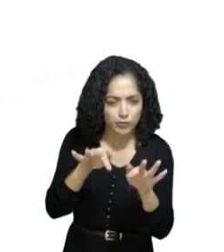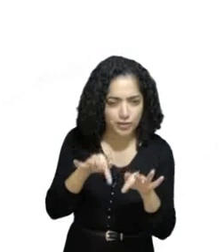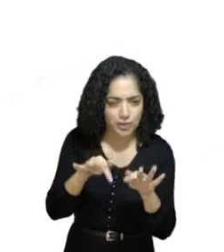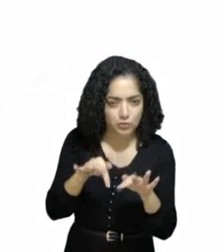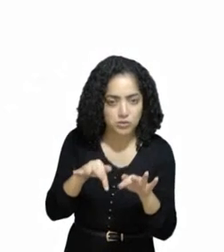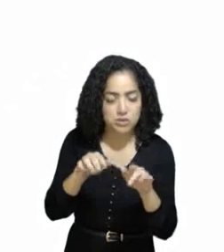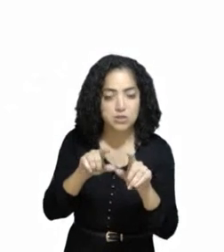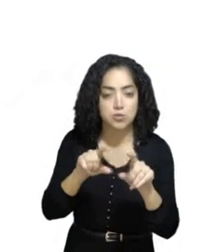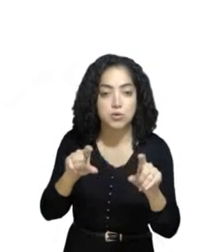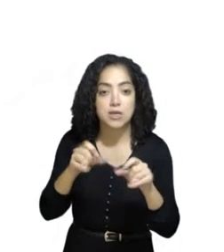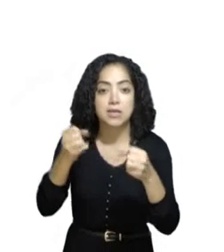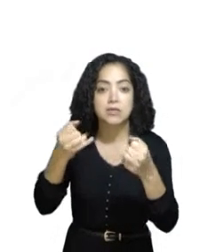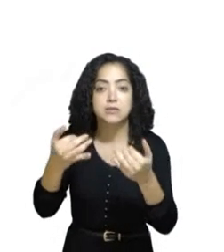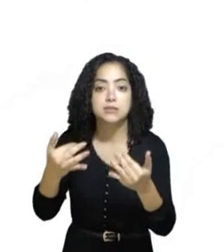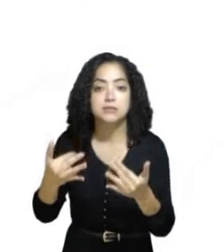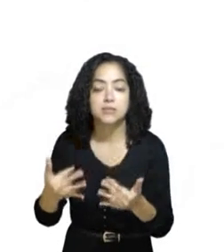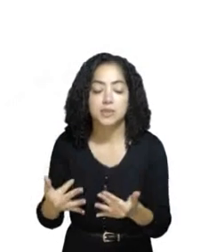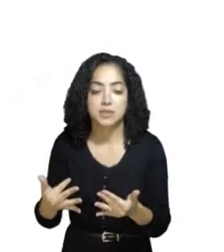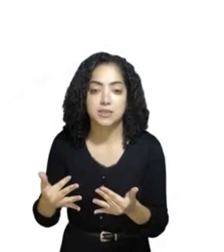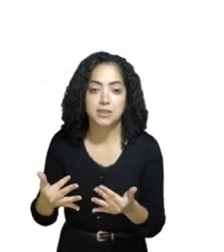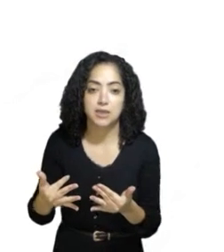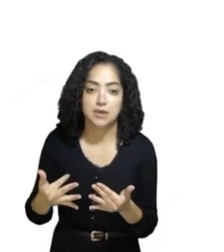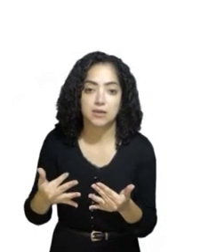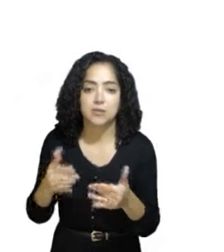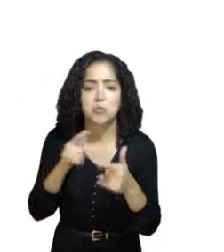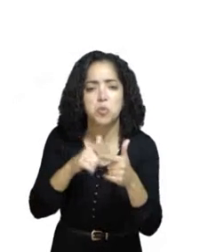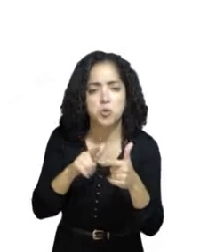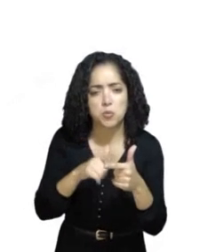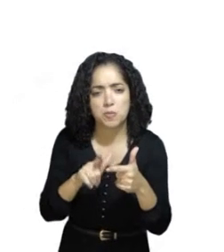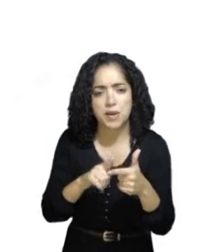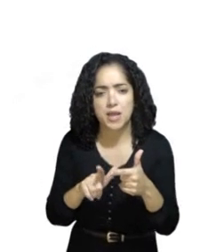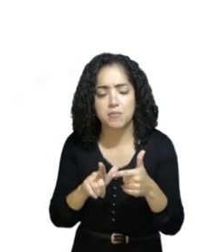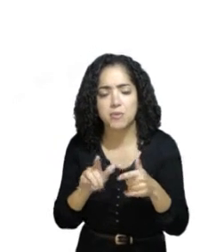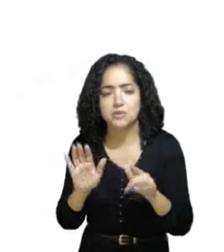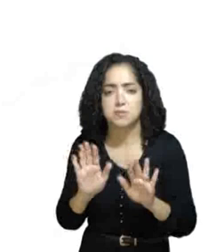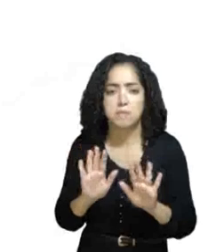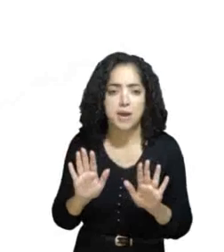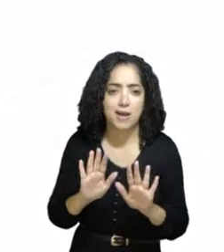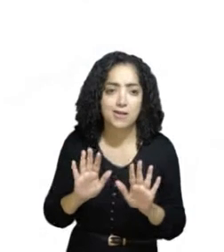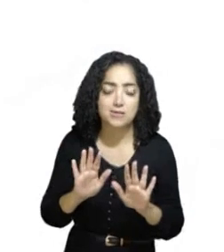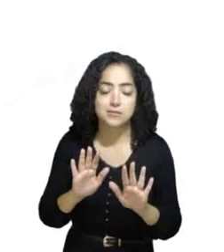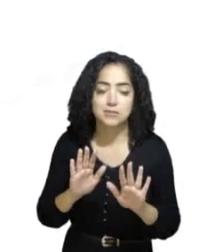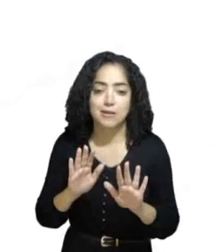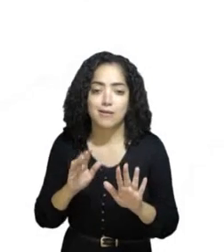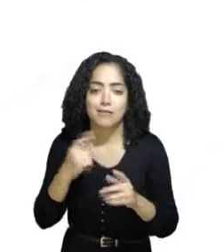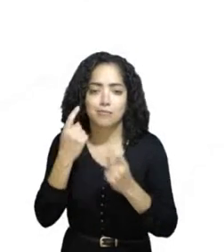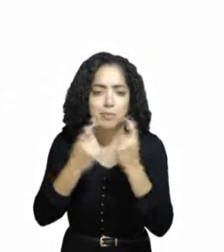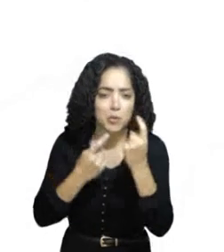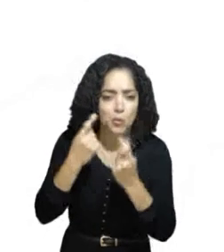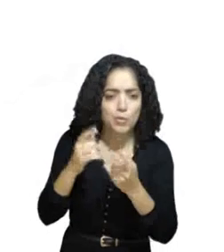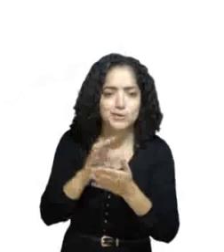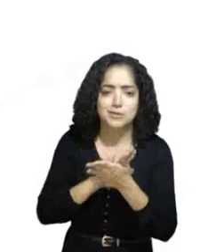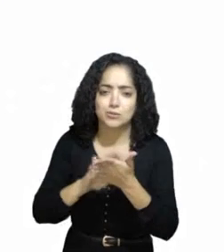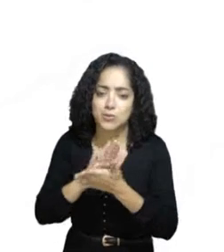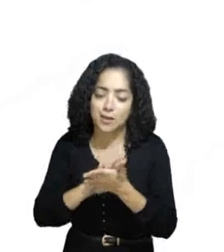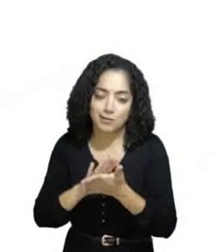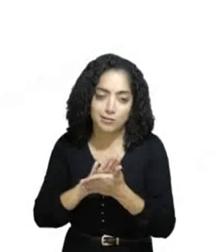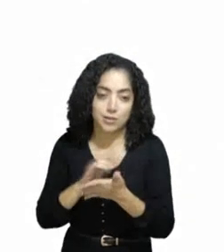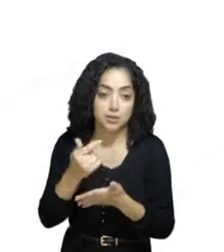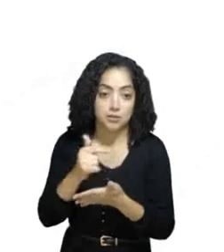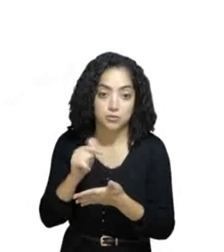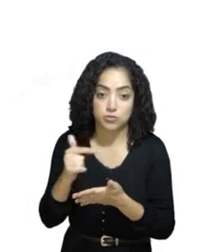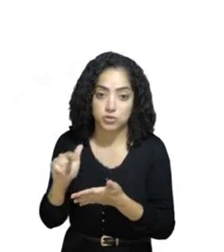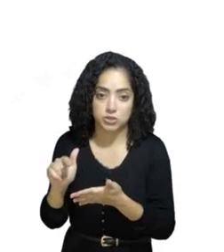a ideia de anomalias, mas não há ainda a preocupação com elas. Portanto,